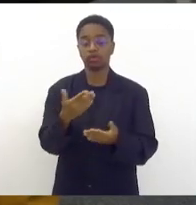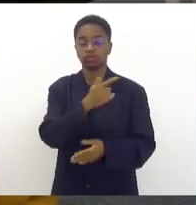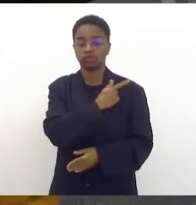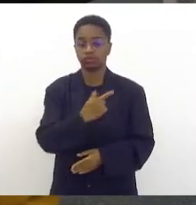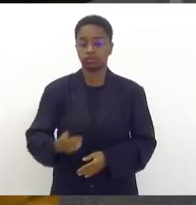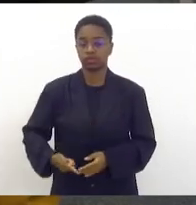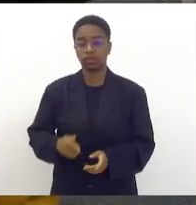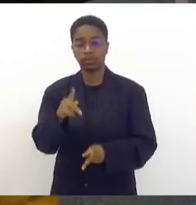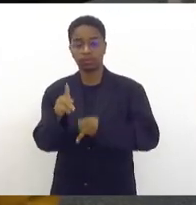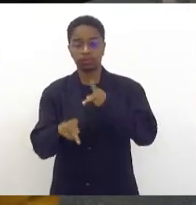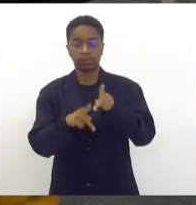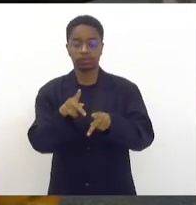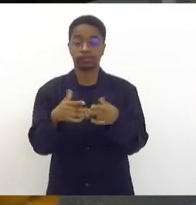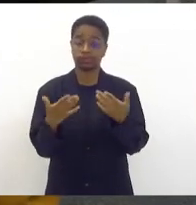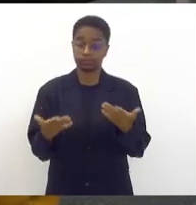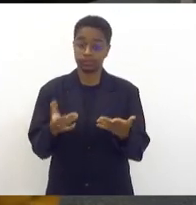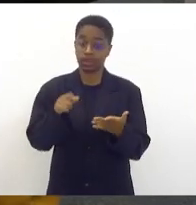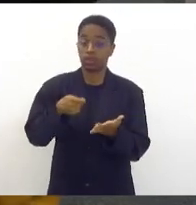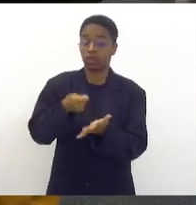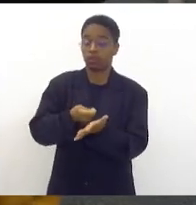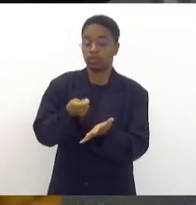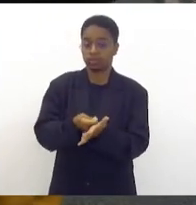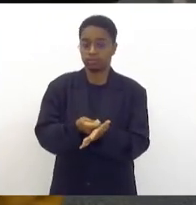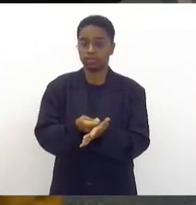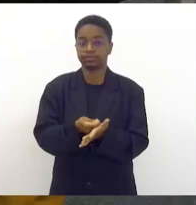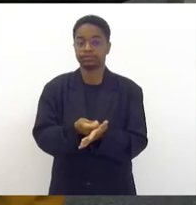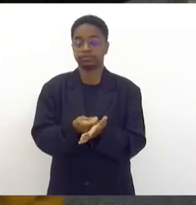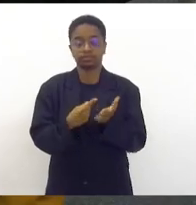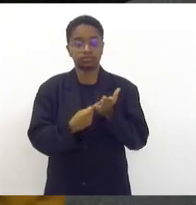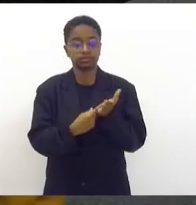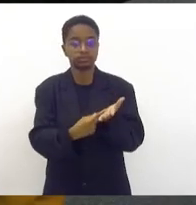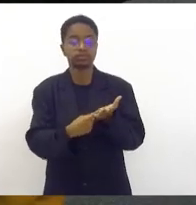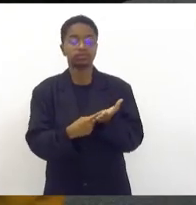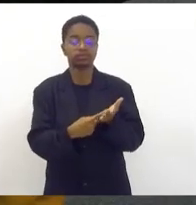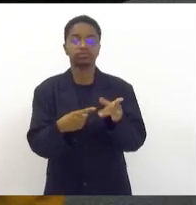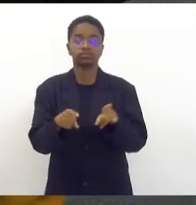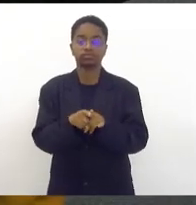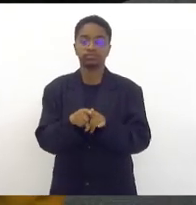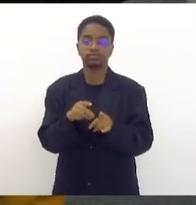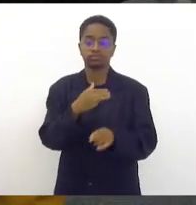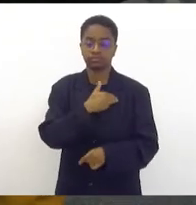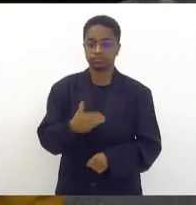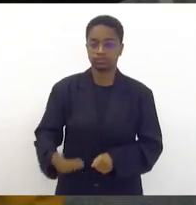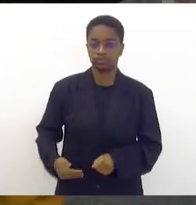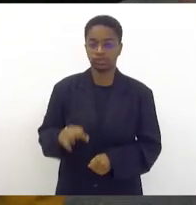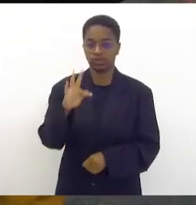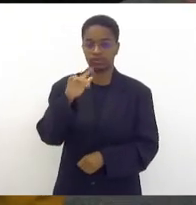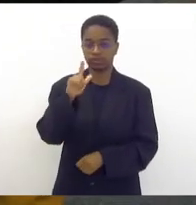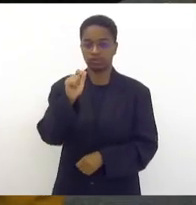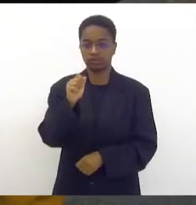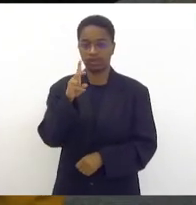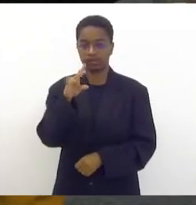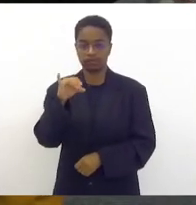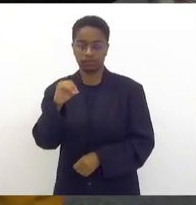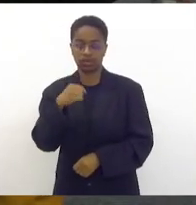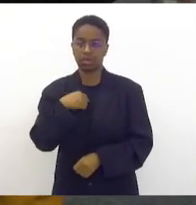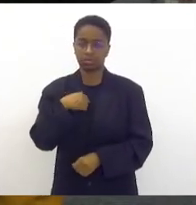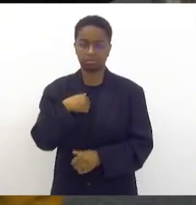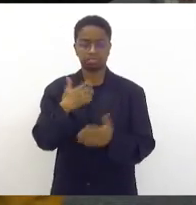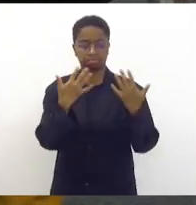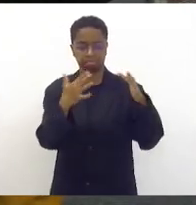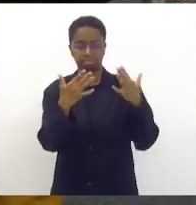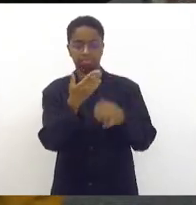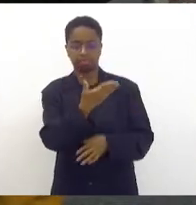a população. Então era dever de ofício ele combinar, e o ministro Flávio Dino, que eu tenho, tiro o chapéu para